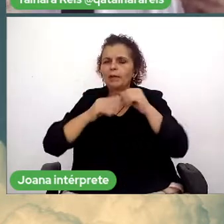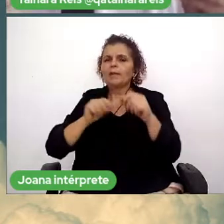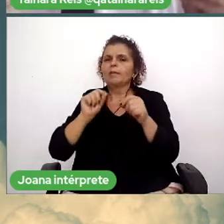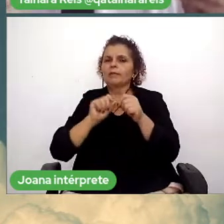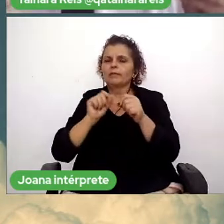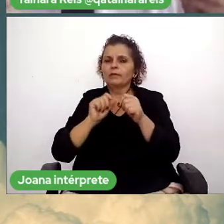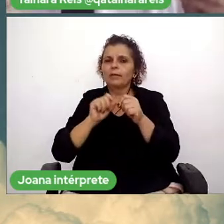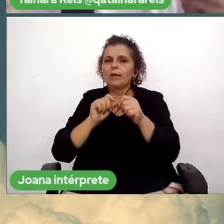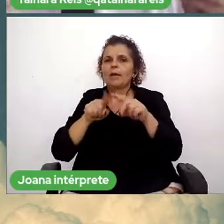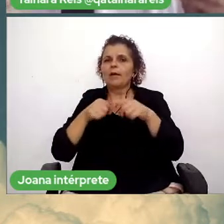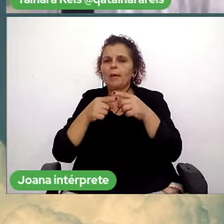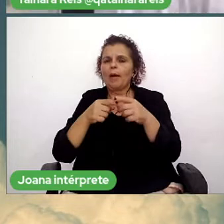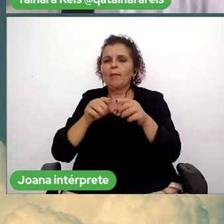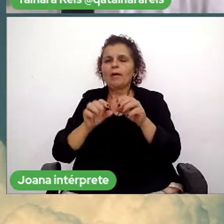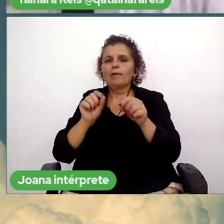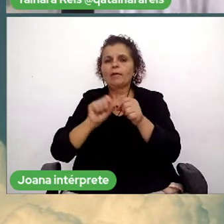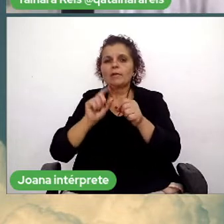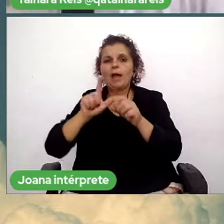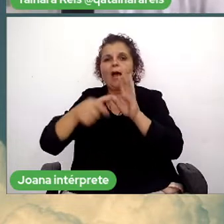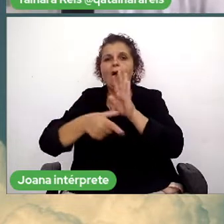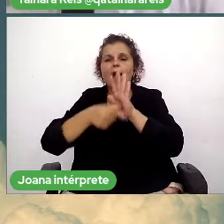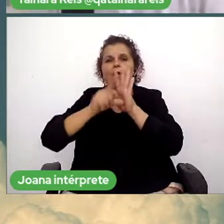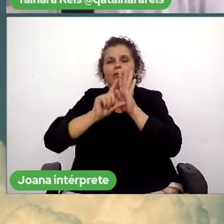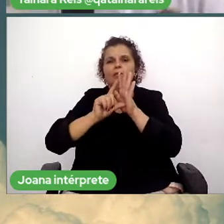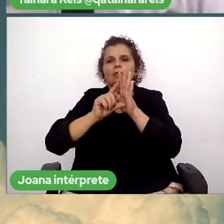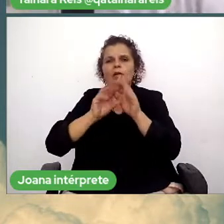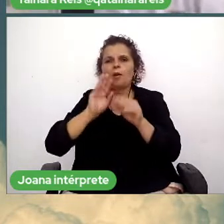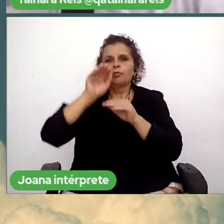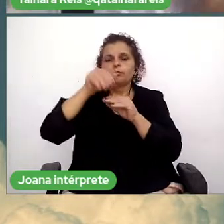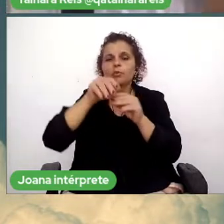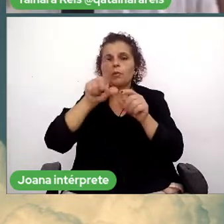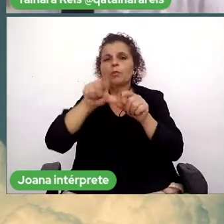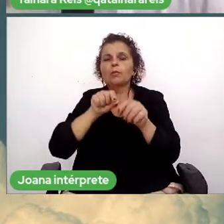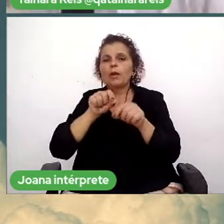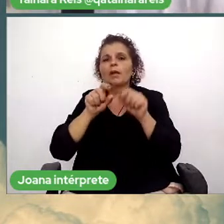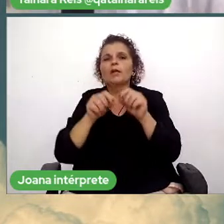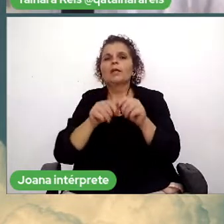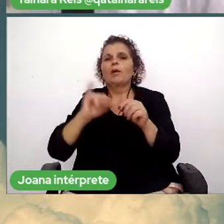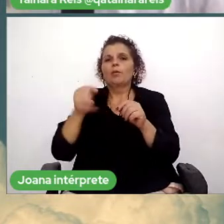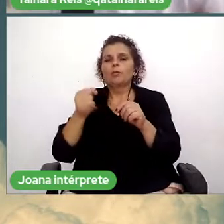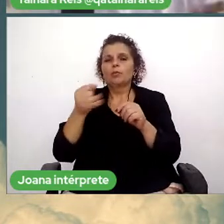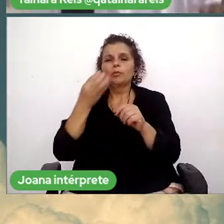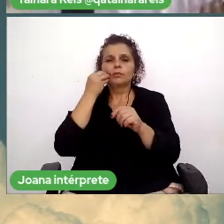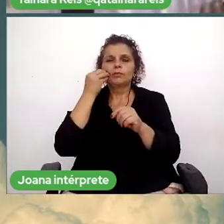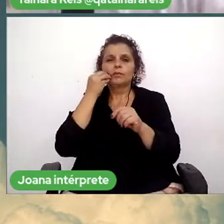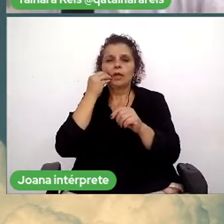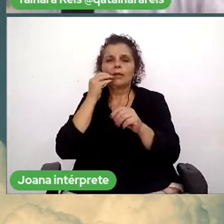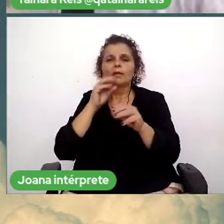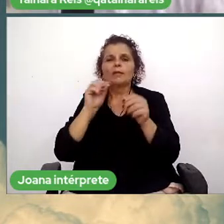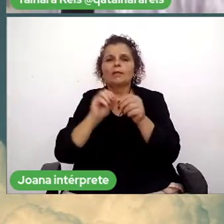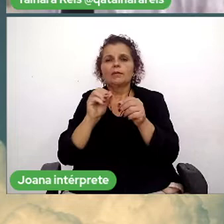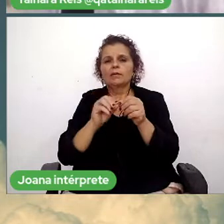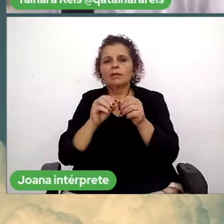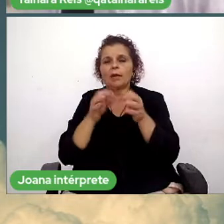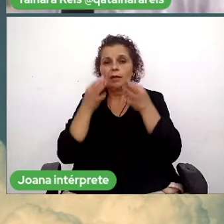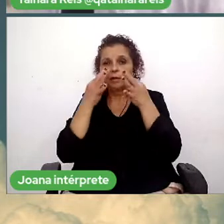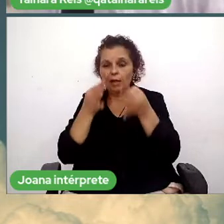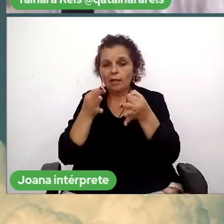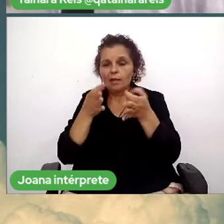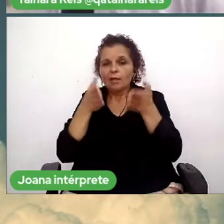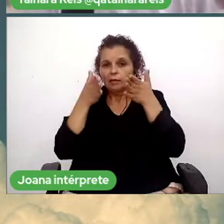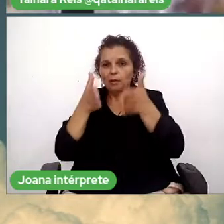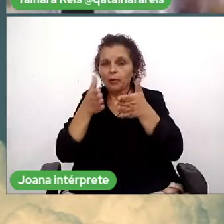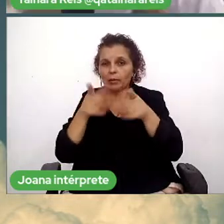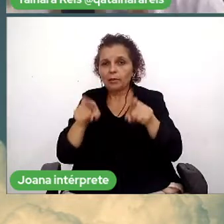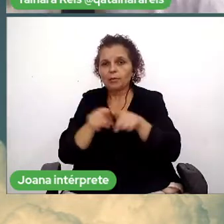para adiantar um pouco esse trabalho, né? E há inúmeras vantagens em se adiantar essa atenção dada à qualidade também, que é o que a